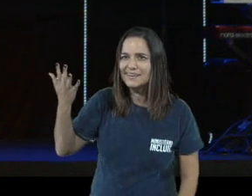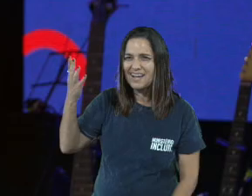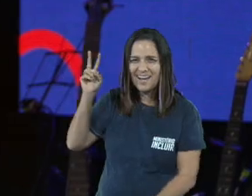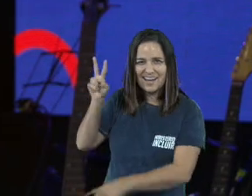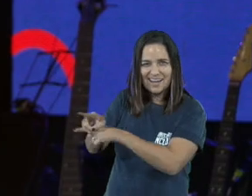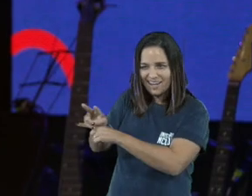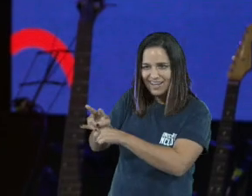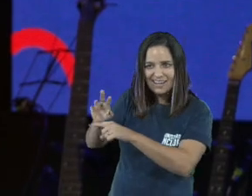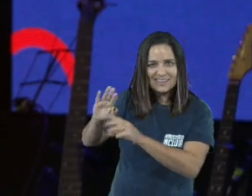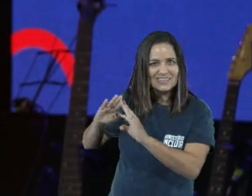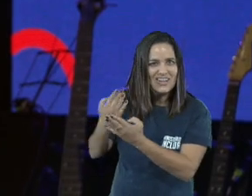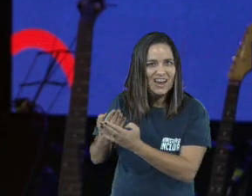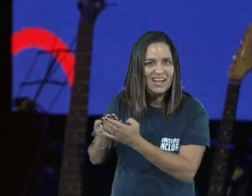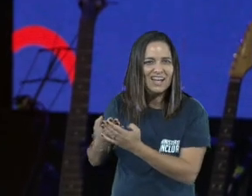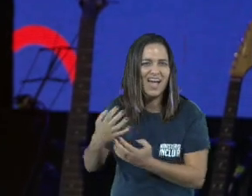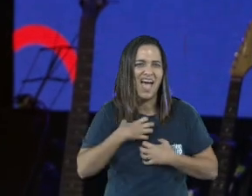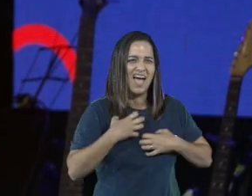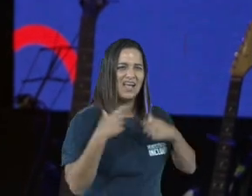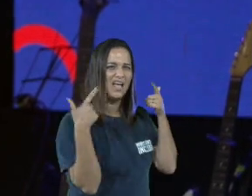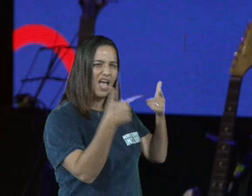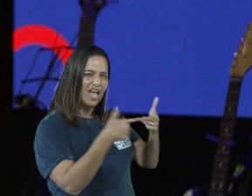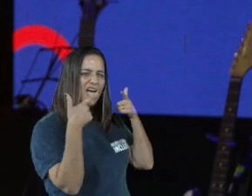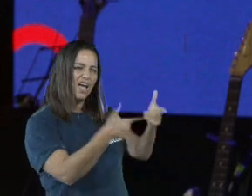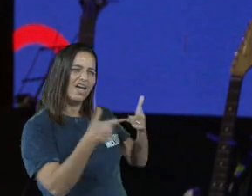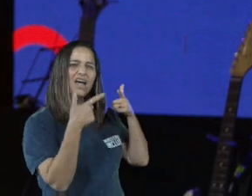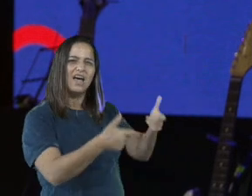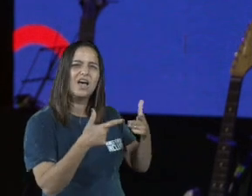disse que já fez uma oração você vai largar minhas penas